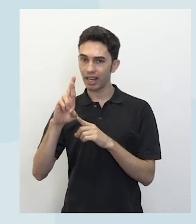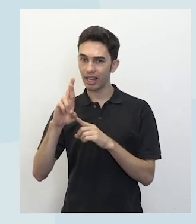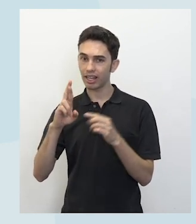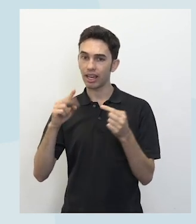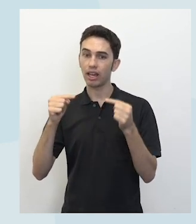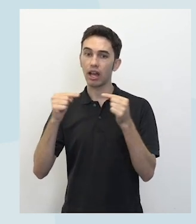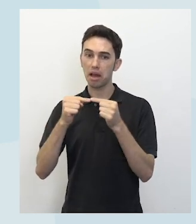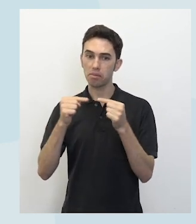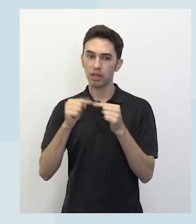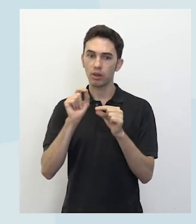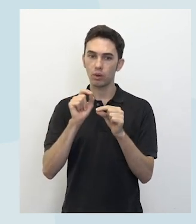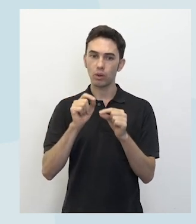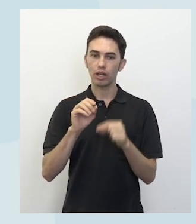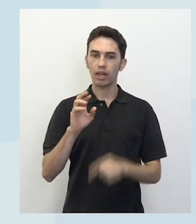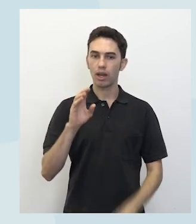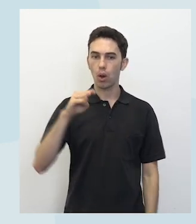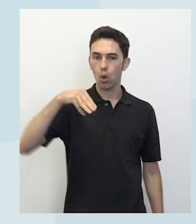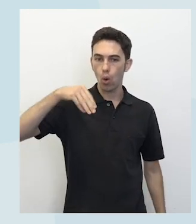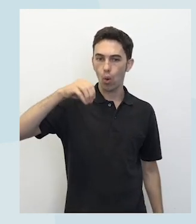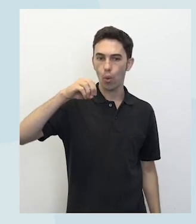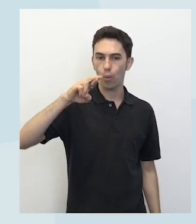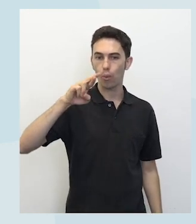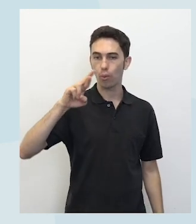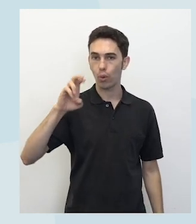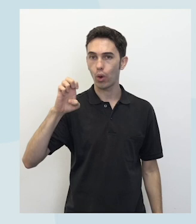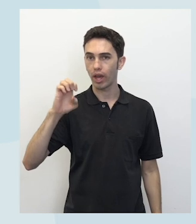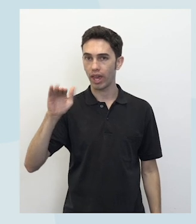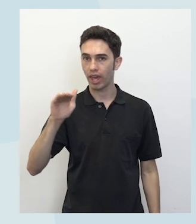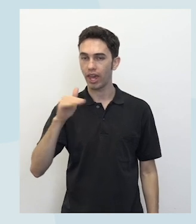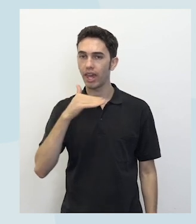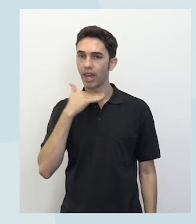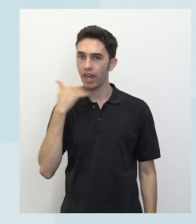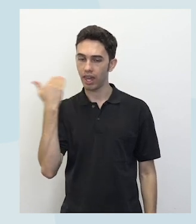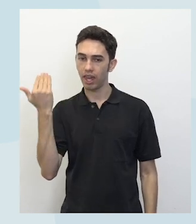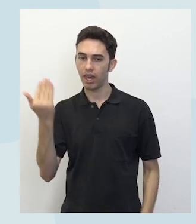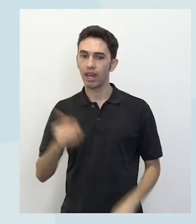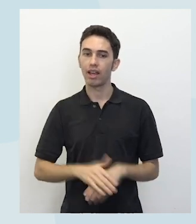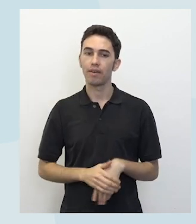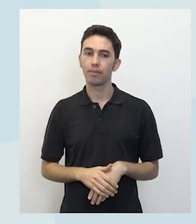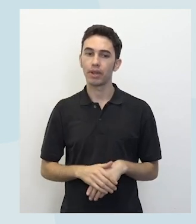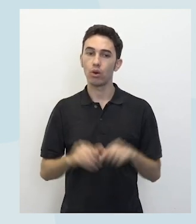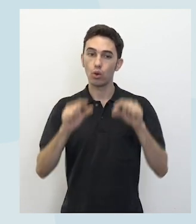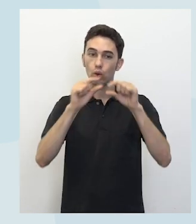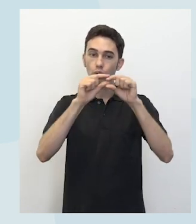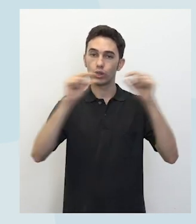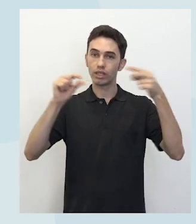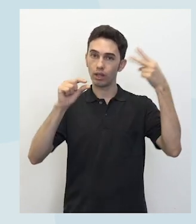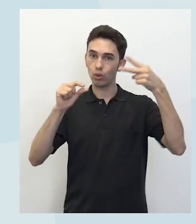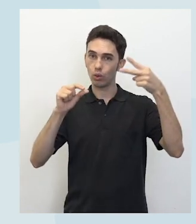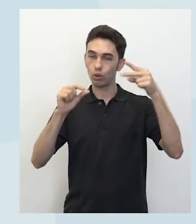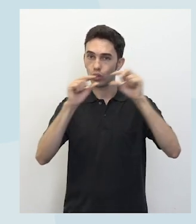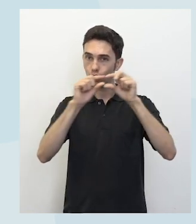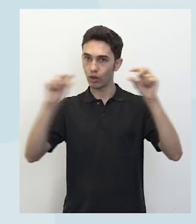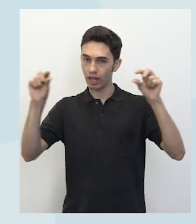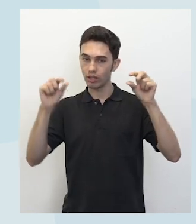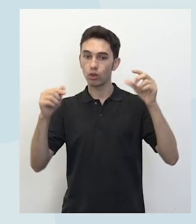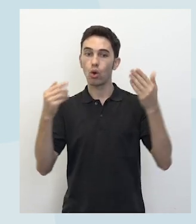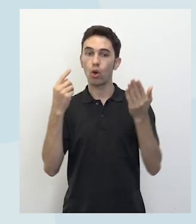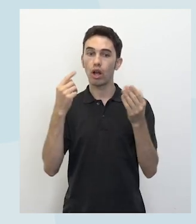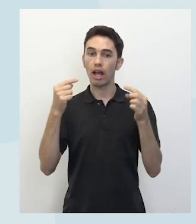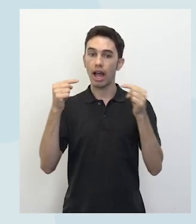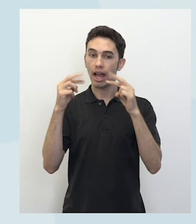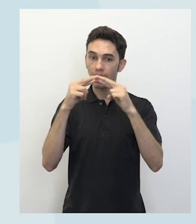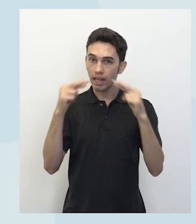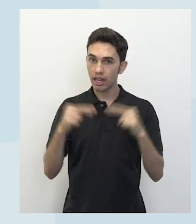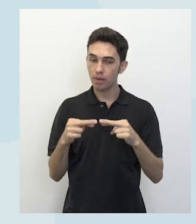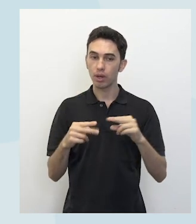Morrer? morrer. Então, eu tenho o segundo verso, que rima com quarto, beleza? Então, vamos ver se